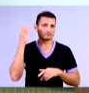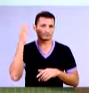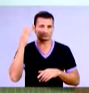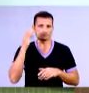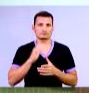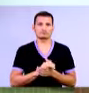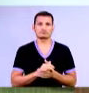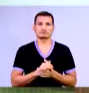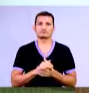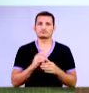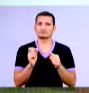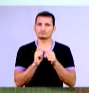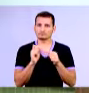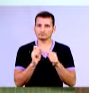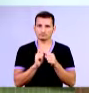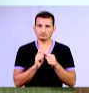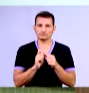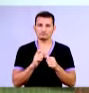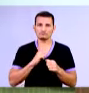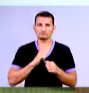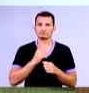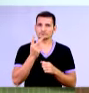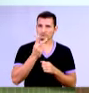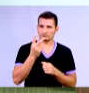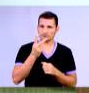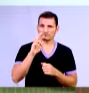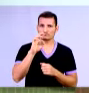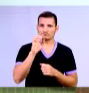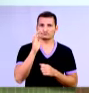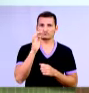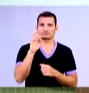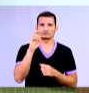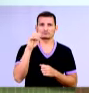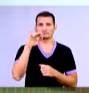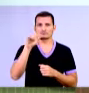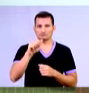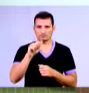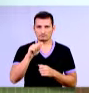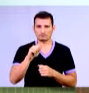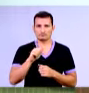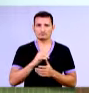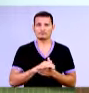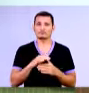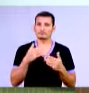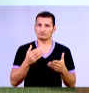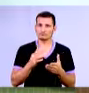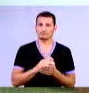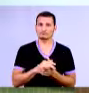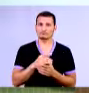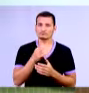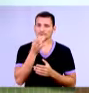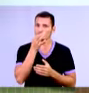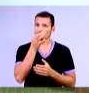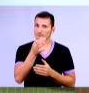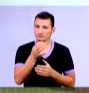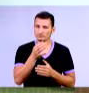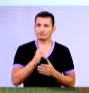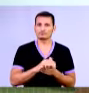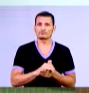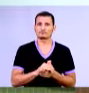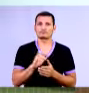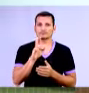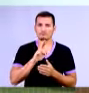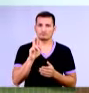produzido e que trazem essas 2 referências adicionais aí. Então nós utilizamos elas para elaboração de